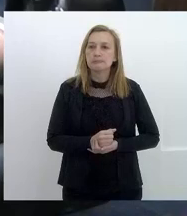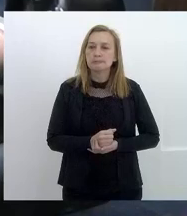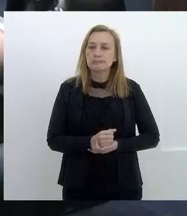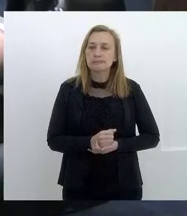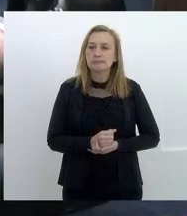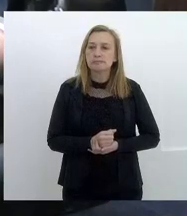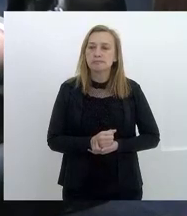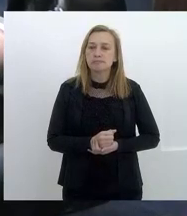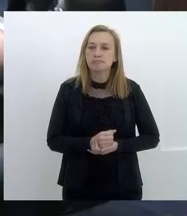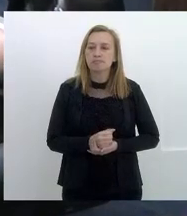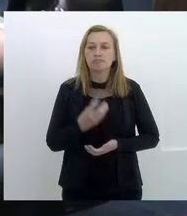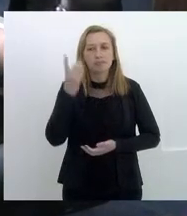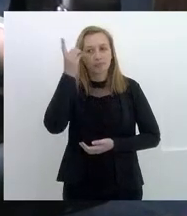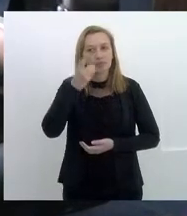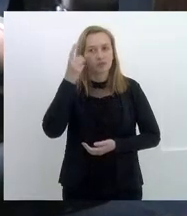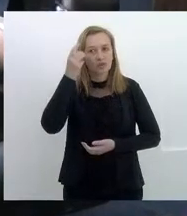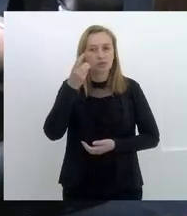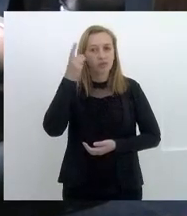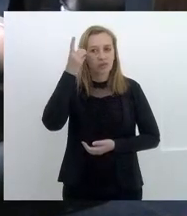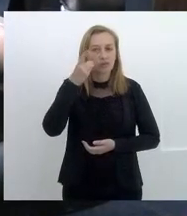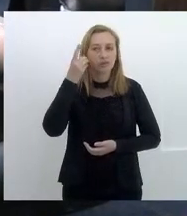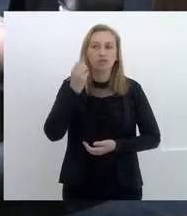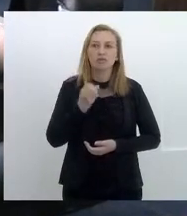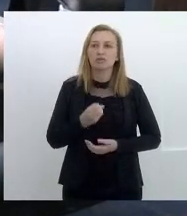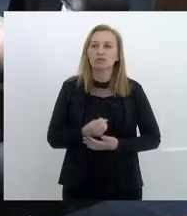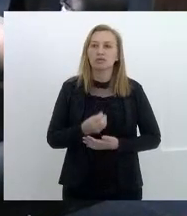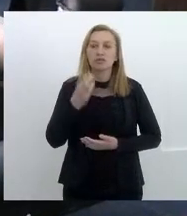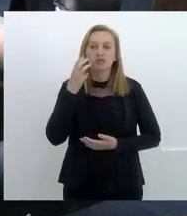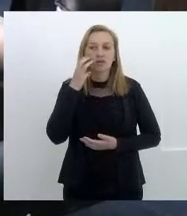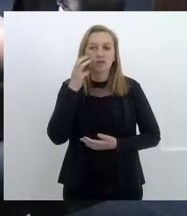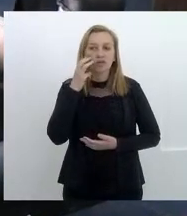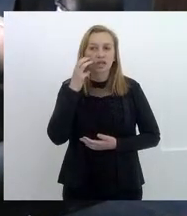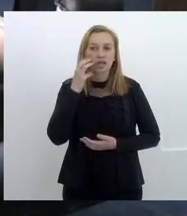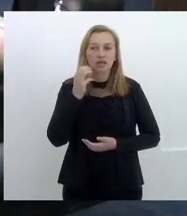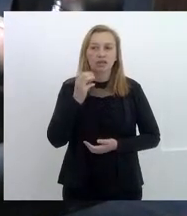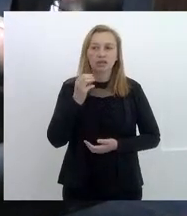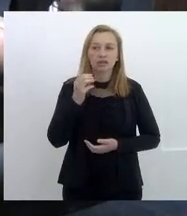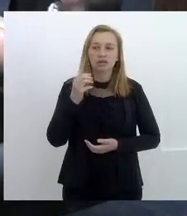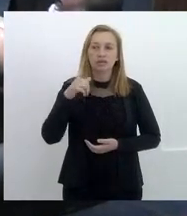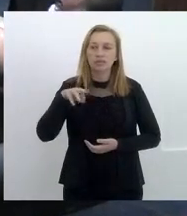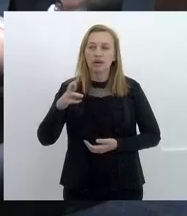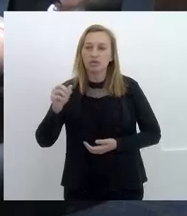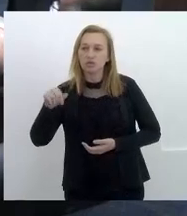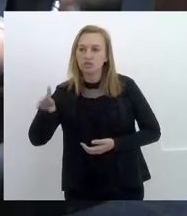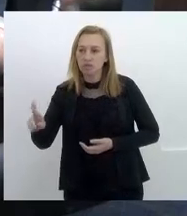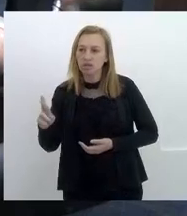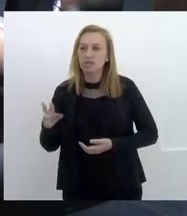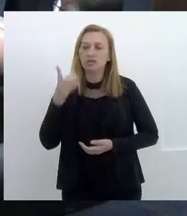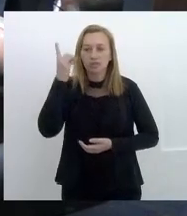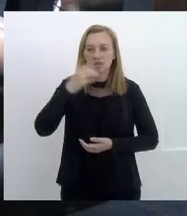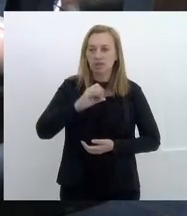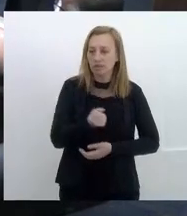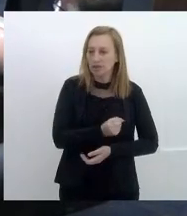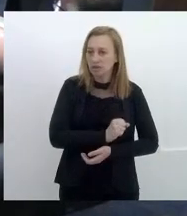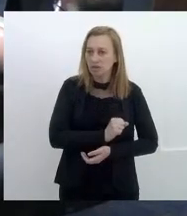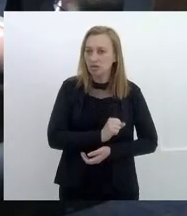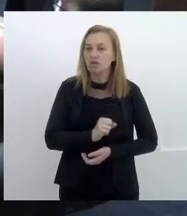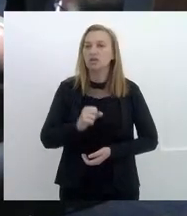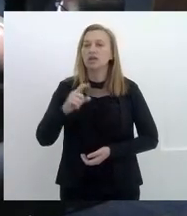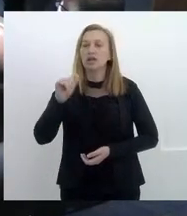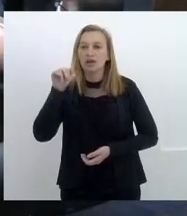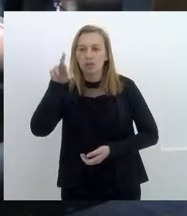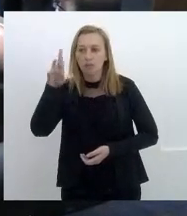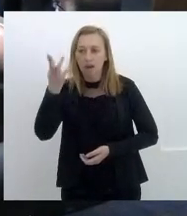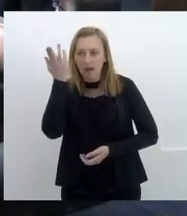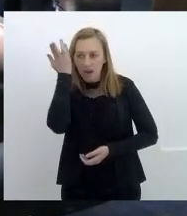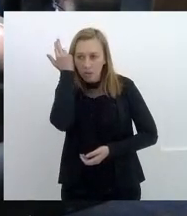o estado estão inscritos deputados waldeck Carneiro Marcus Miller torta Marta Rocha Deputado